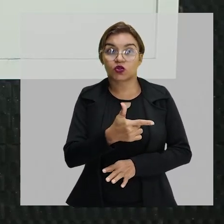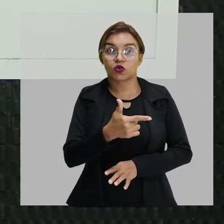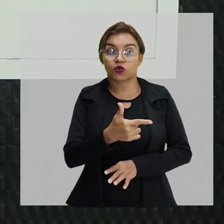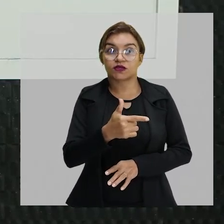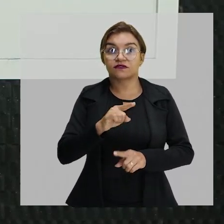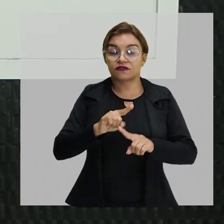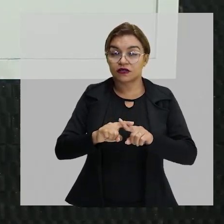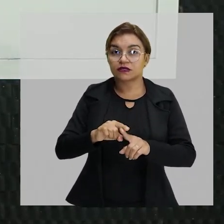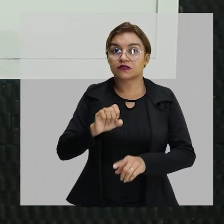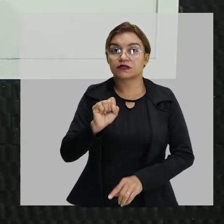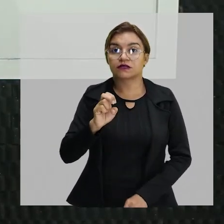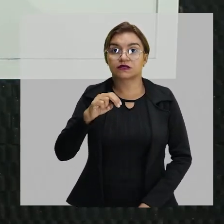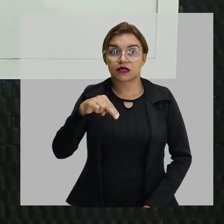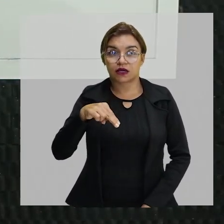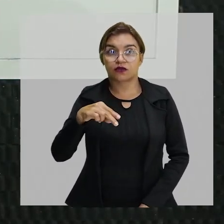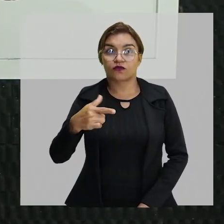mesmo.